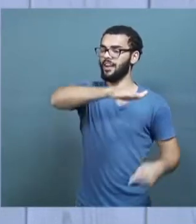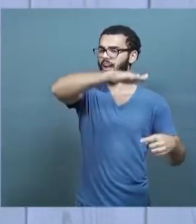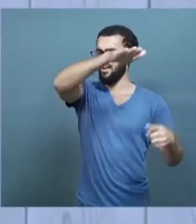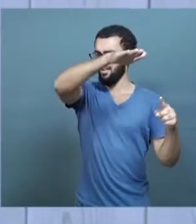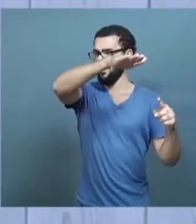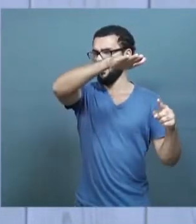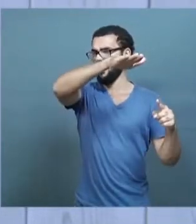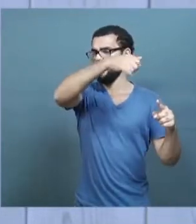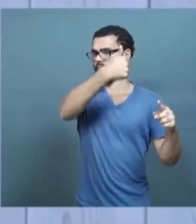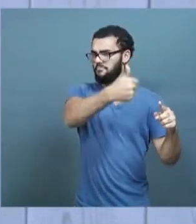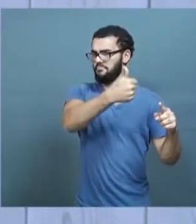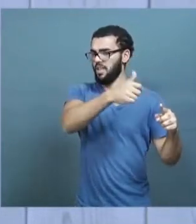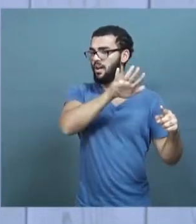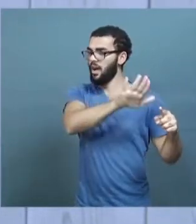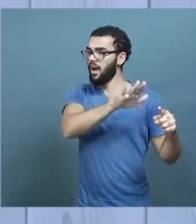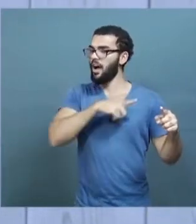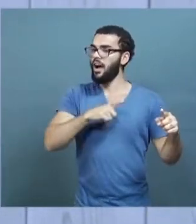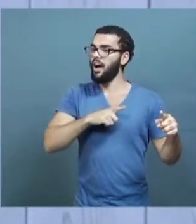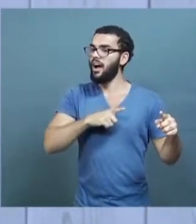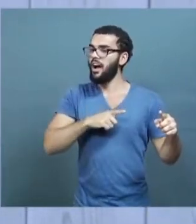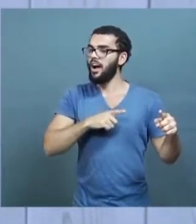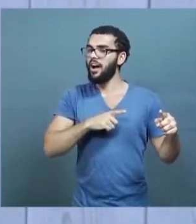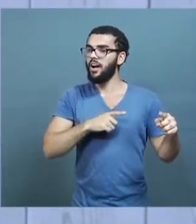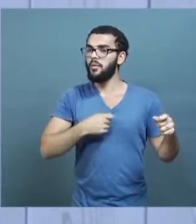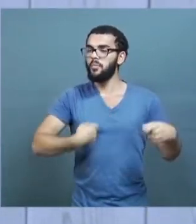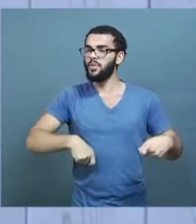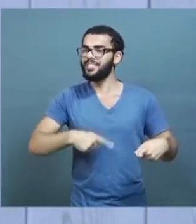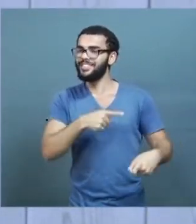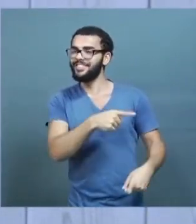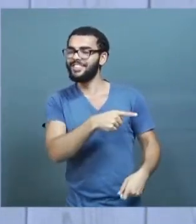adulta, o ser humano não se torne tão